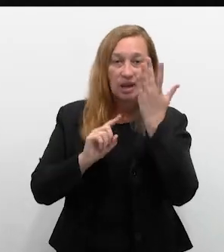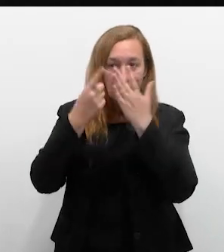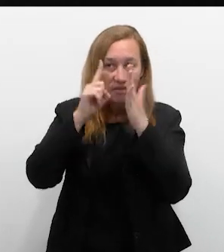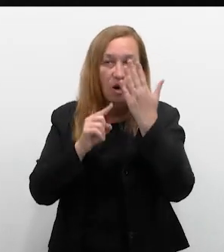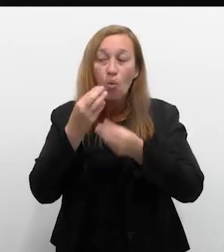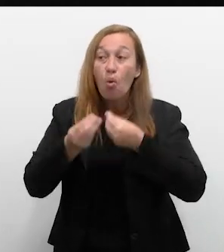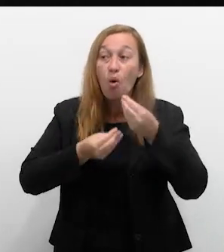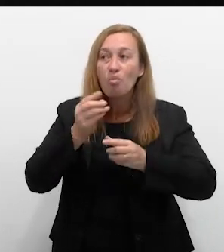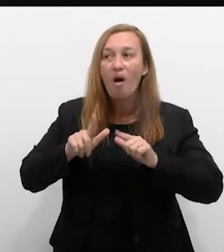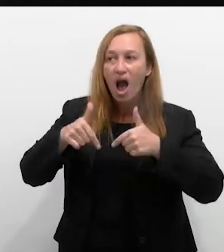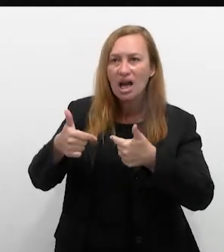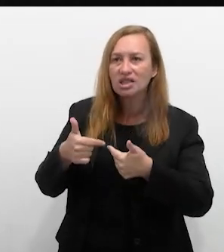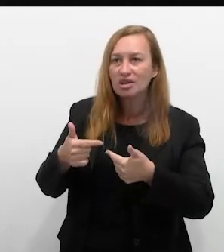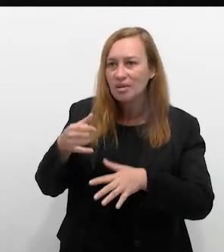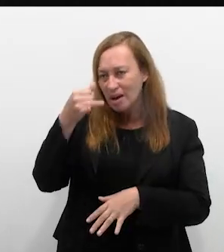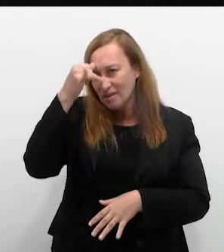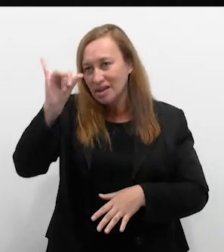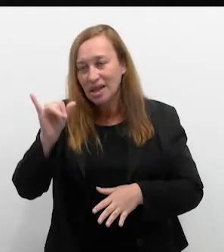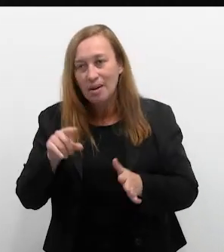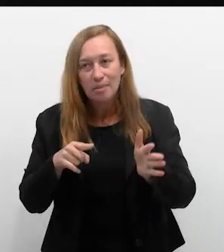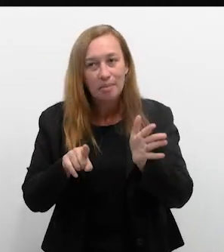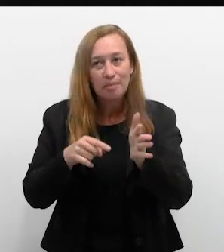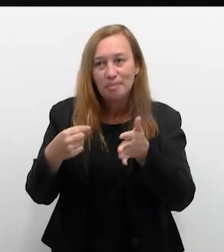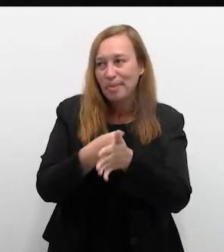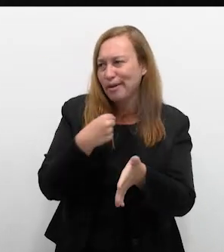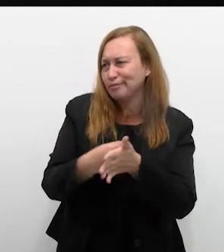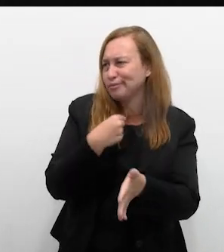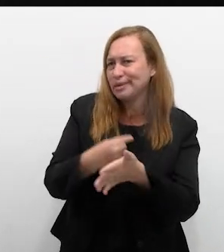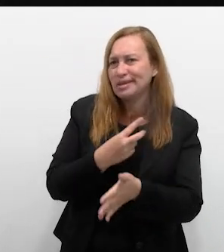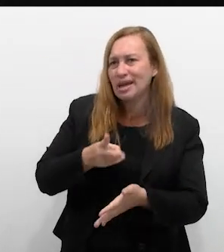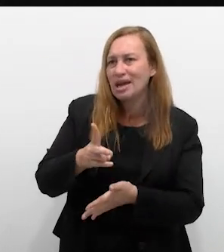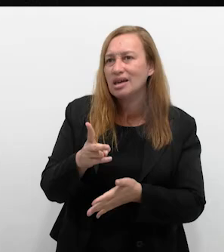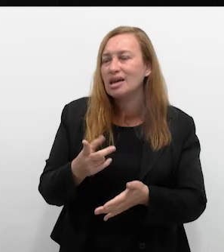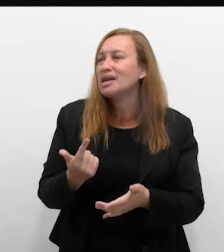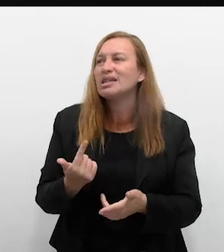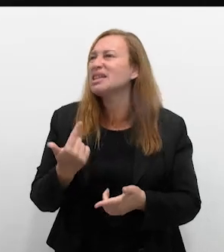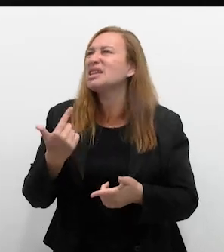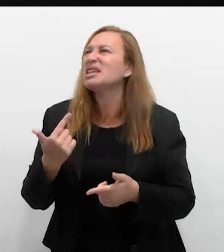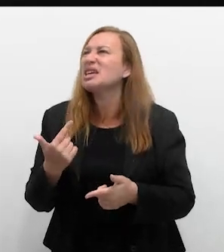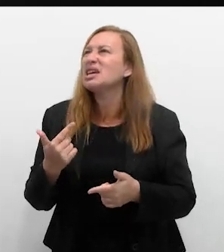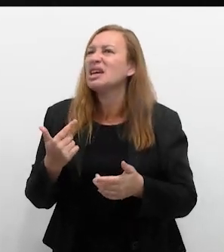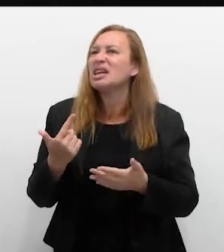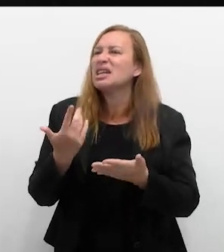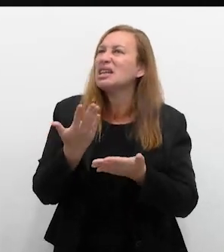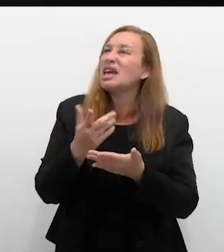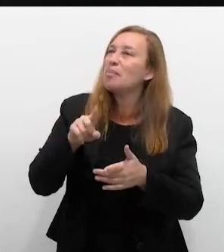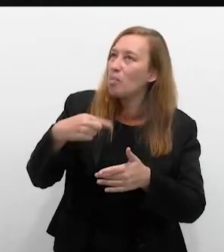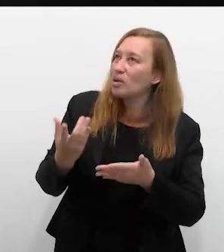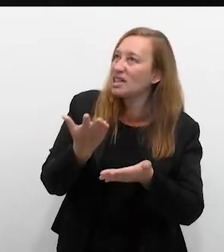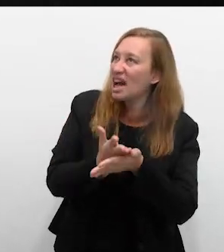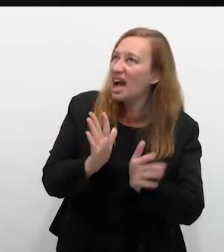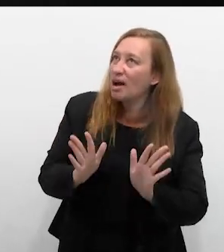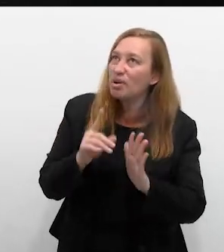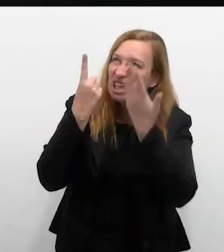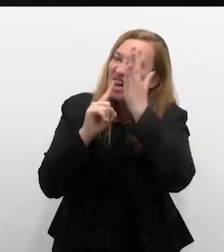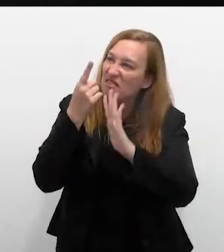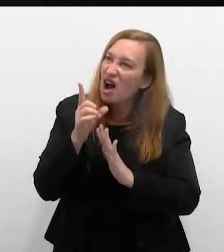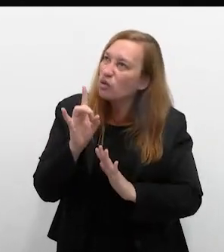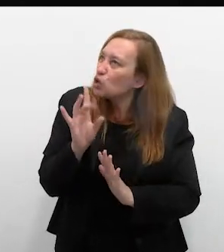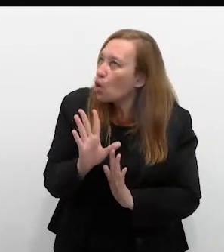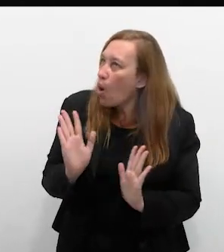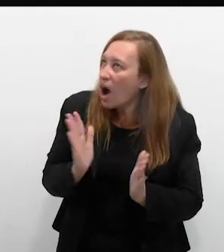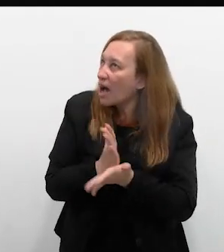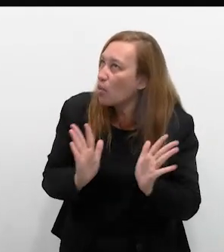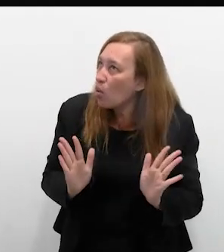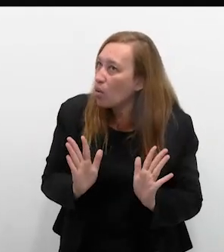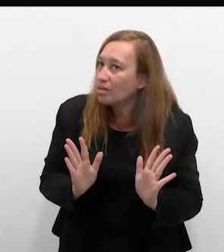que funciona o processo, né? Sim. Para evitar perguntas que me fazem quase sempre. O que você faz além do carnaval? Só isso? Sim,